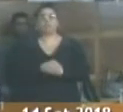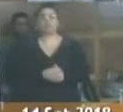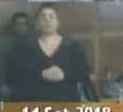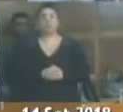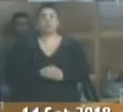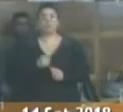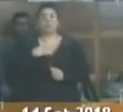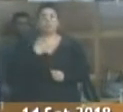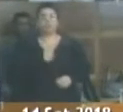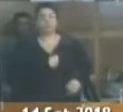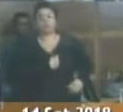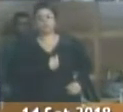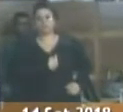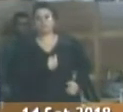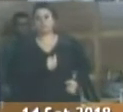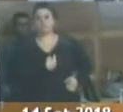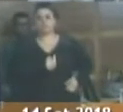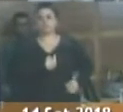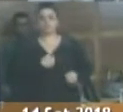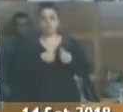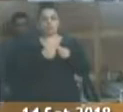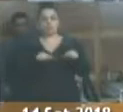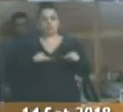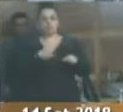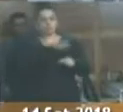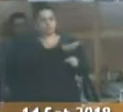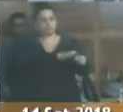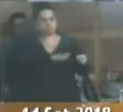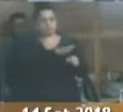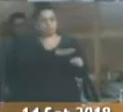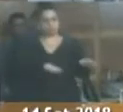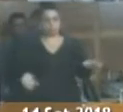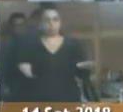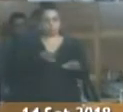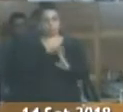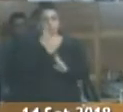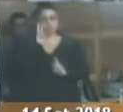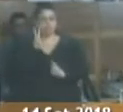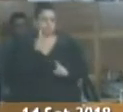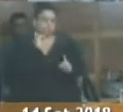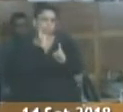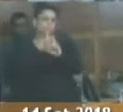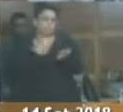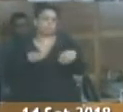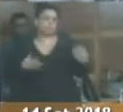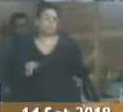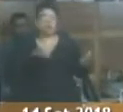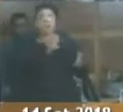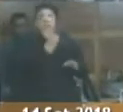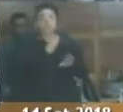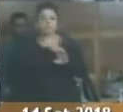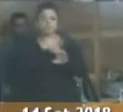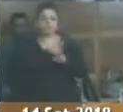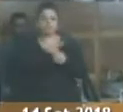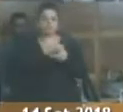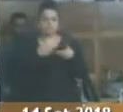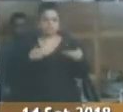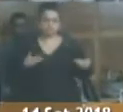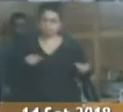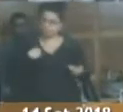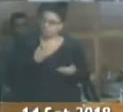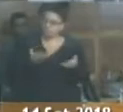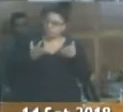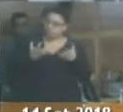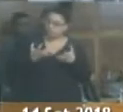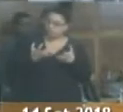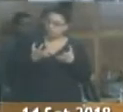estamos aí na Baía da Ilha Grande para descobrir qual é o animal que a gente queria. A gente sabia que queria